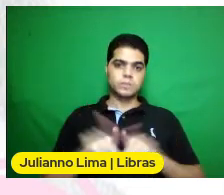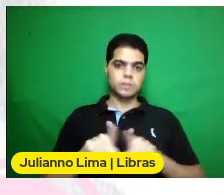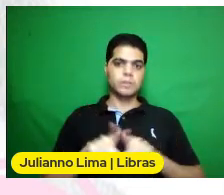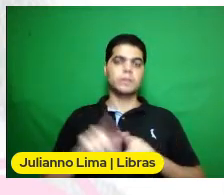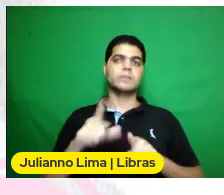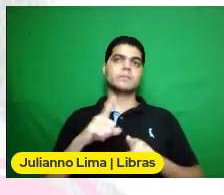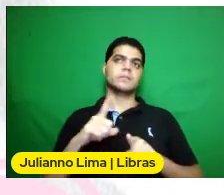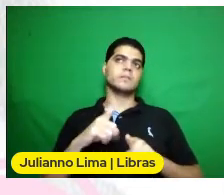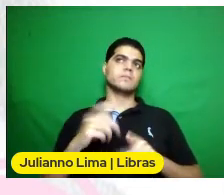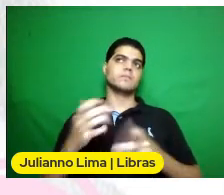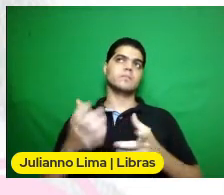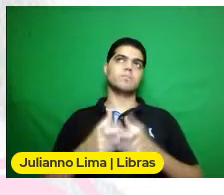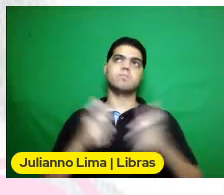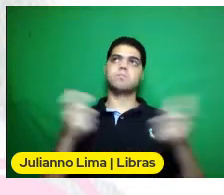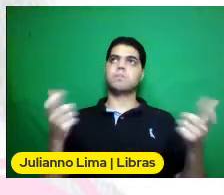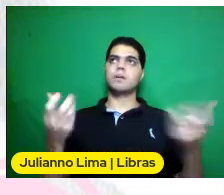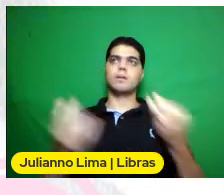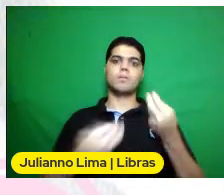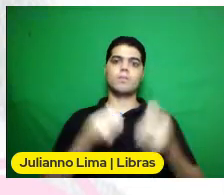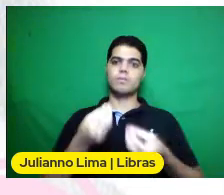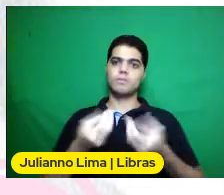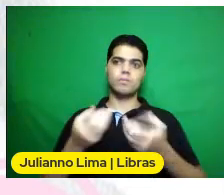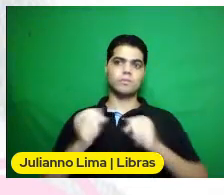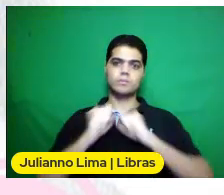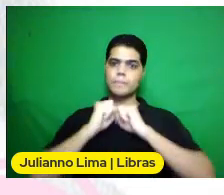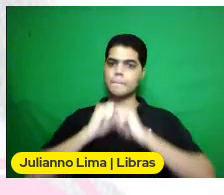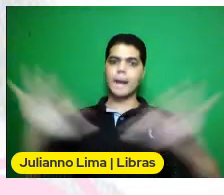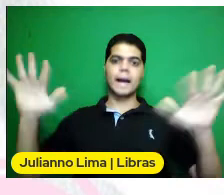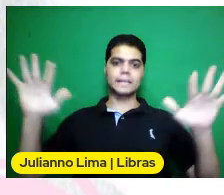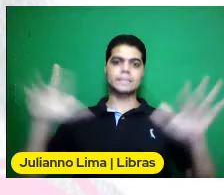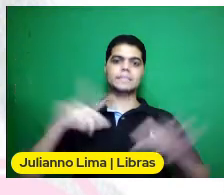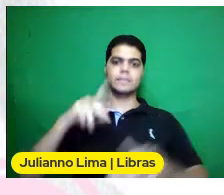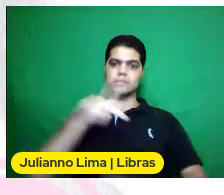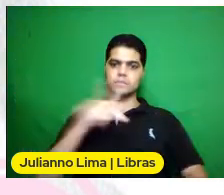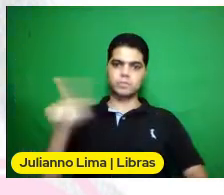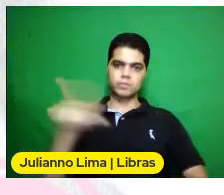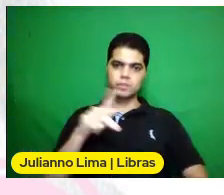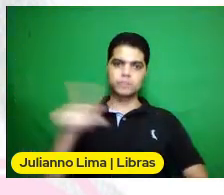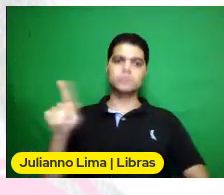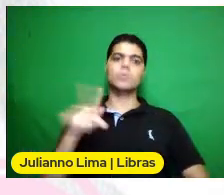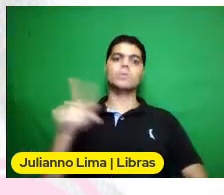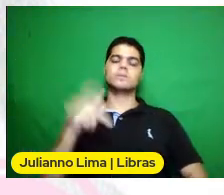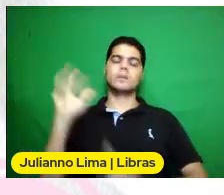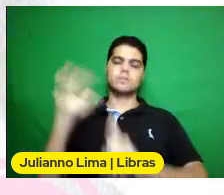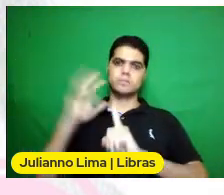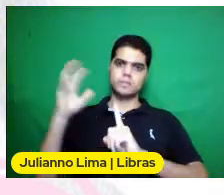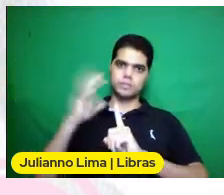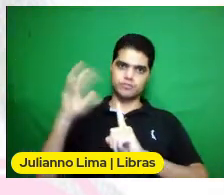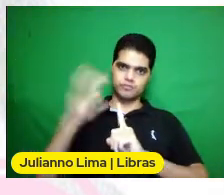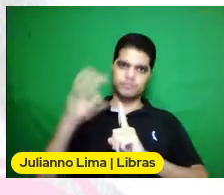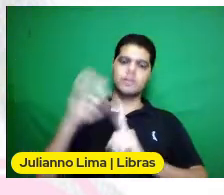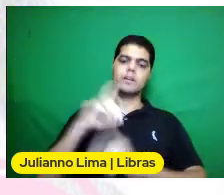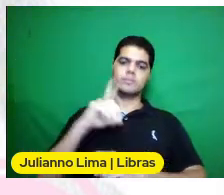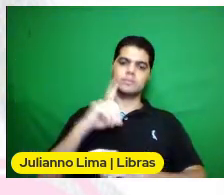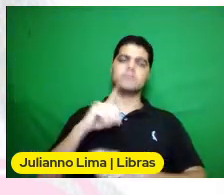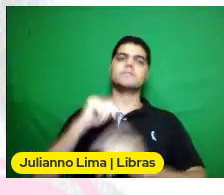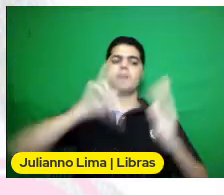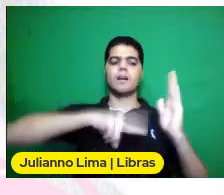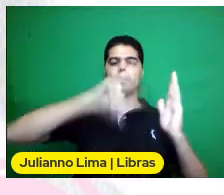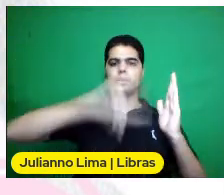difusores disso, claro, são os professores que me incentivaram tanto a leitura, né?